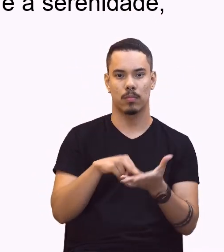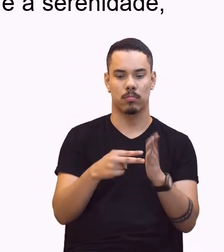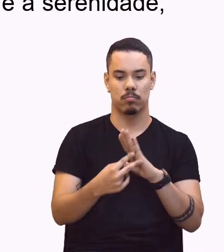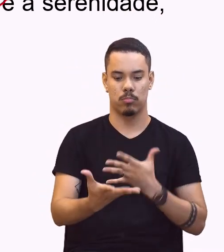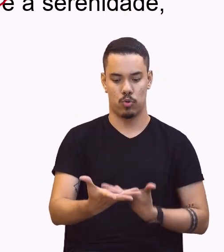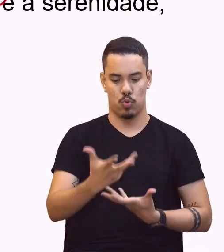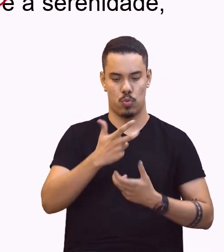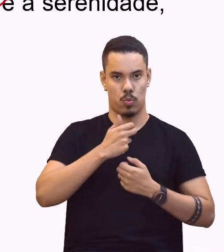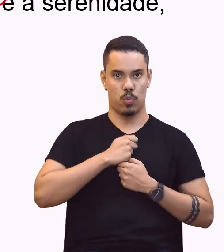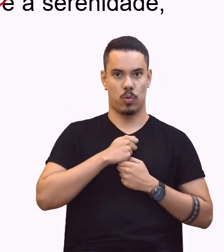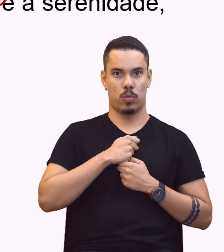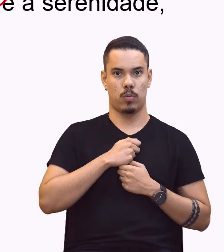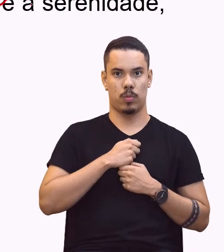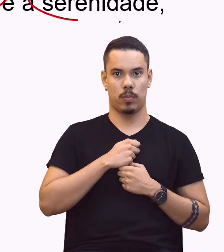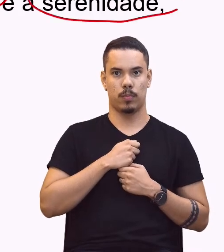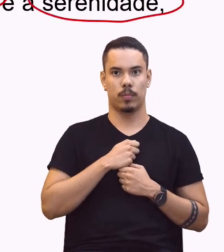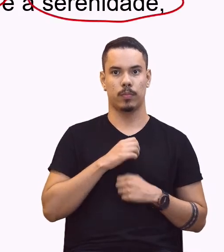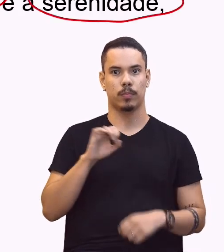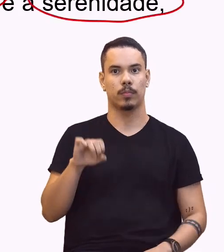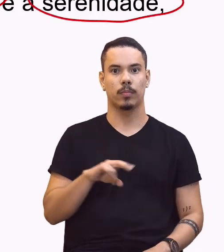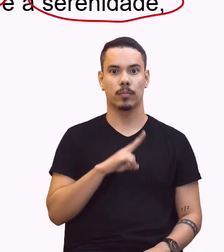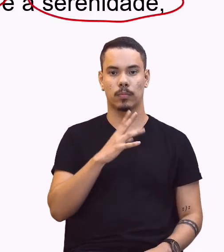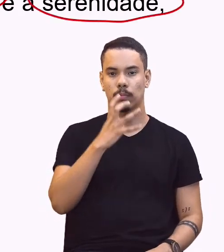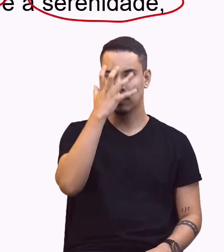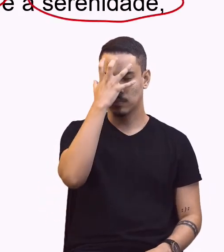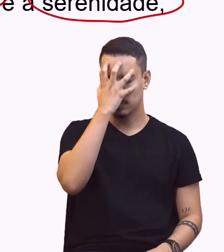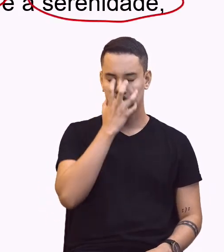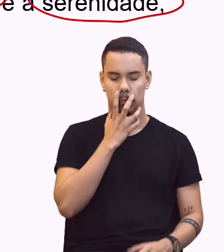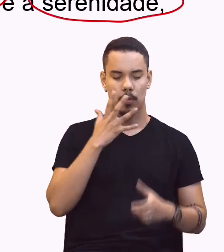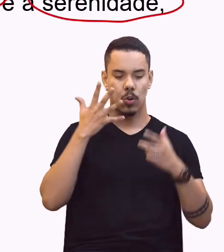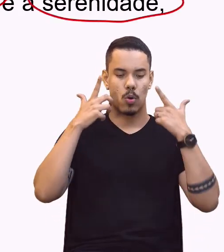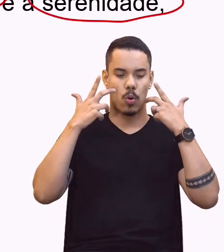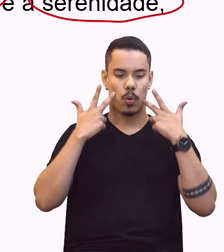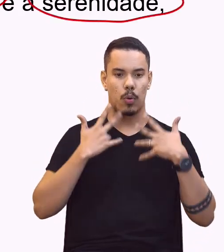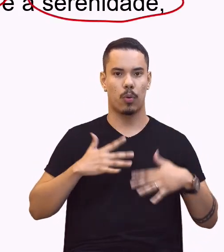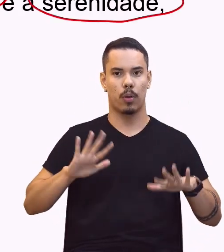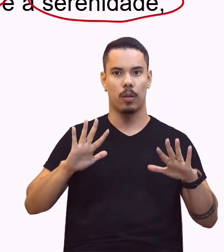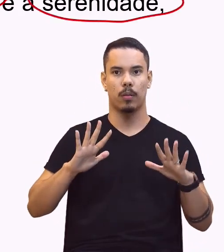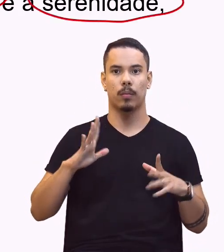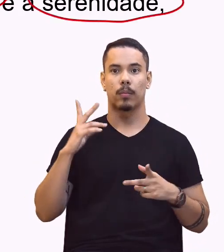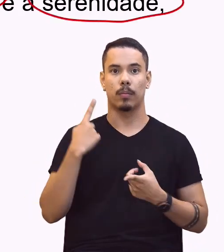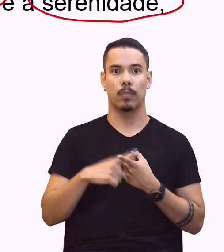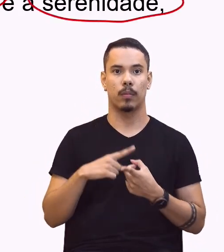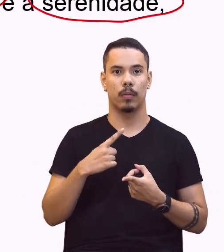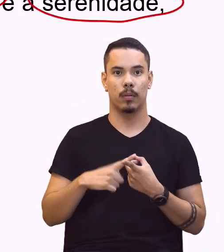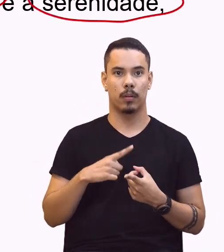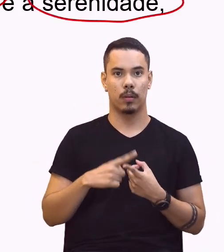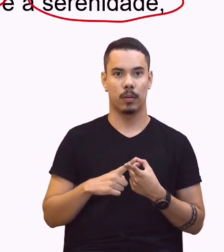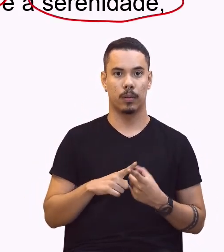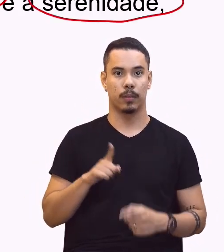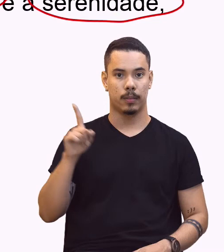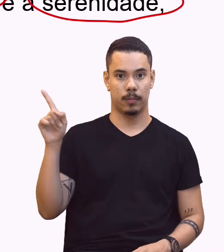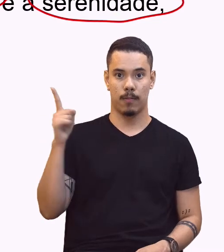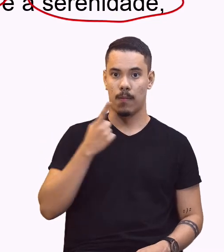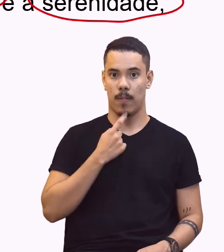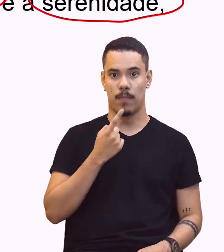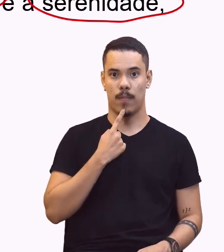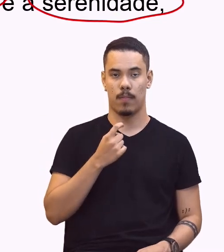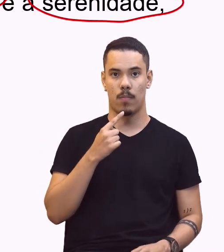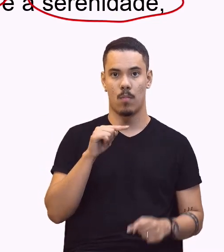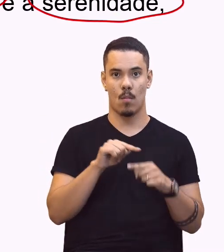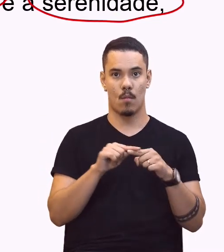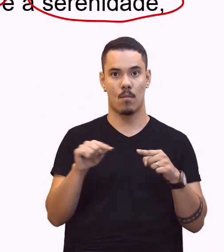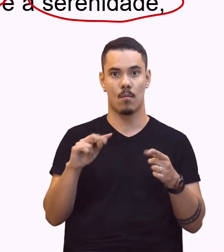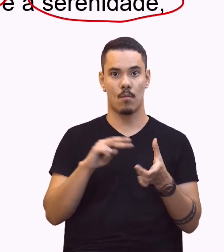a temperança, a serenidade, porque a concupiscência tem de